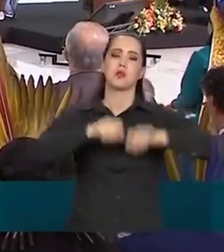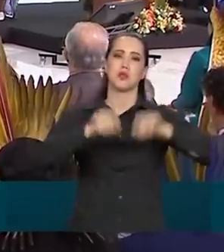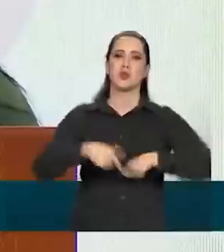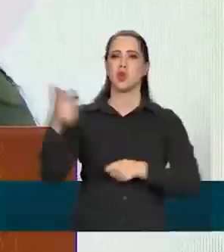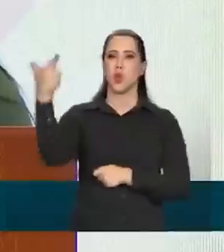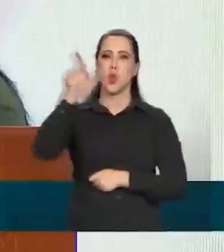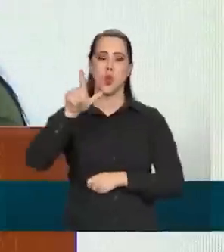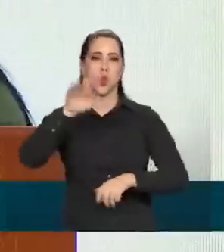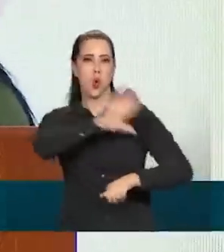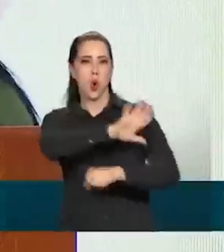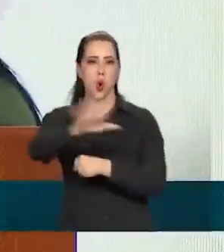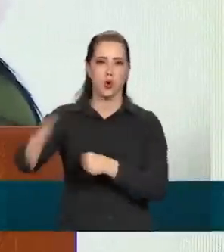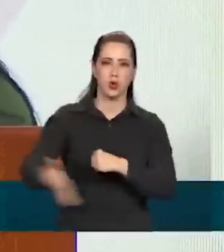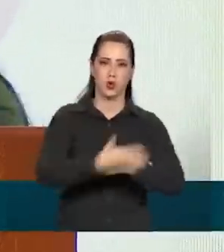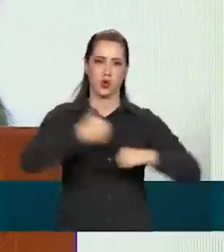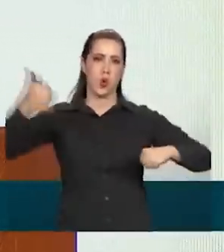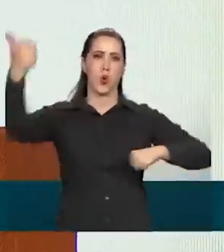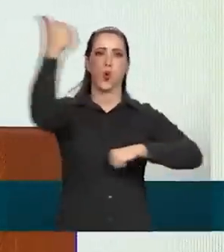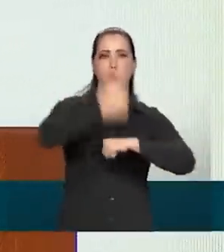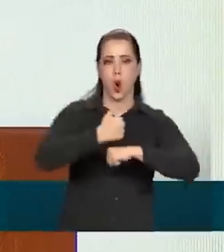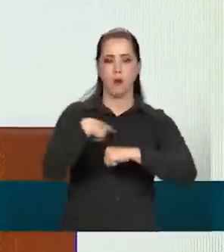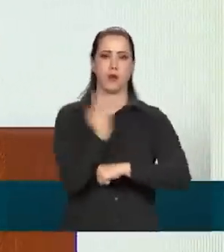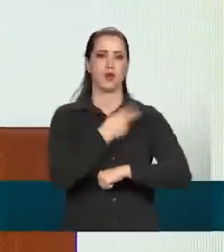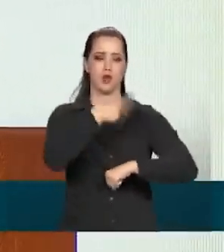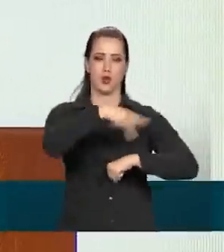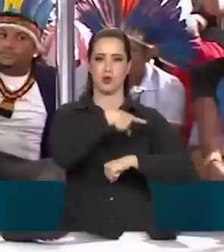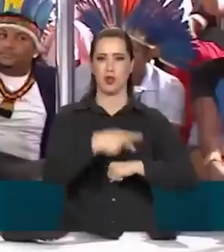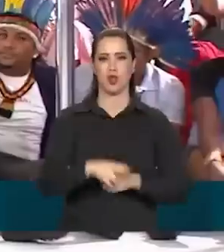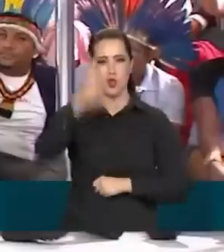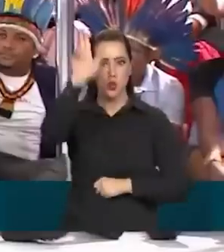outro golpe no nosso país.